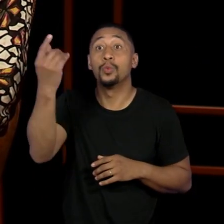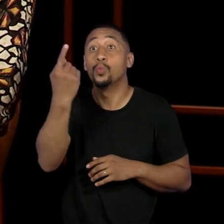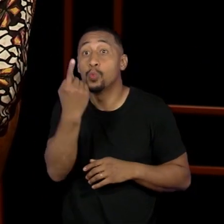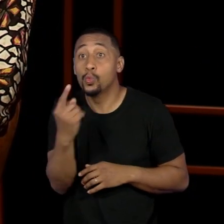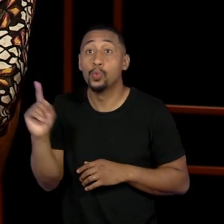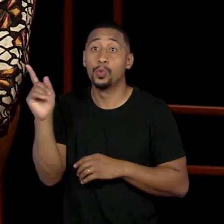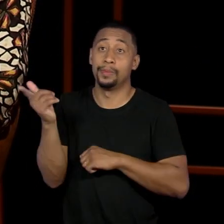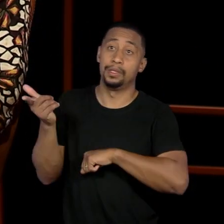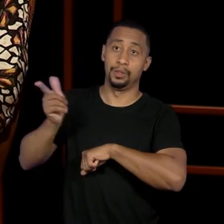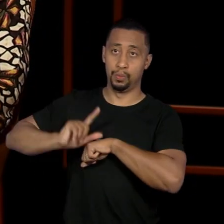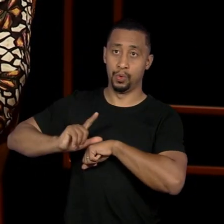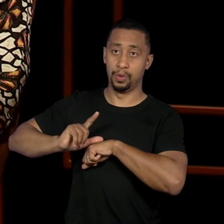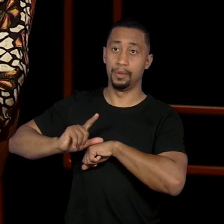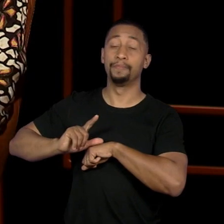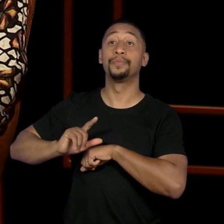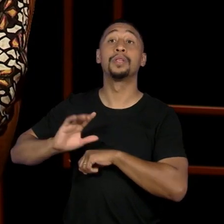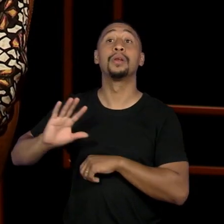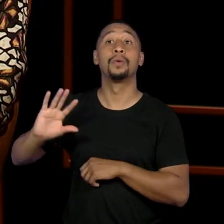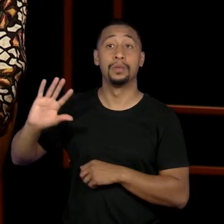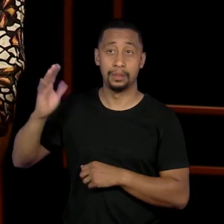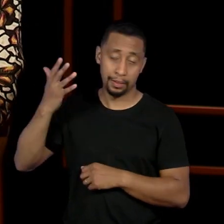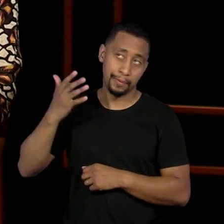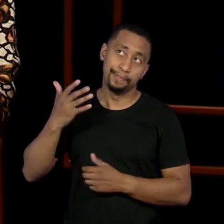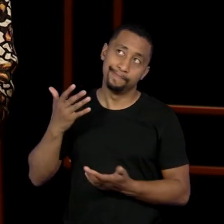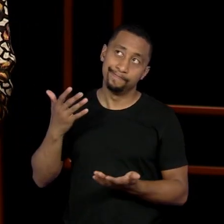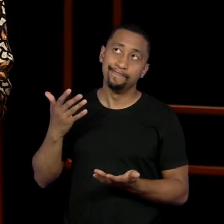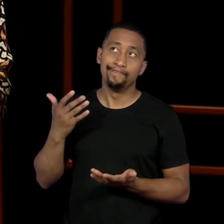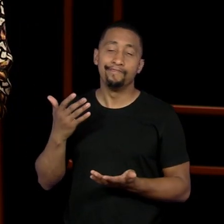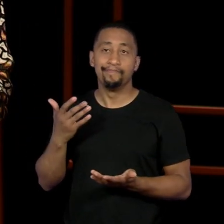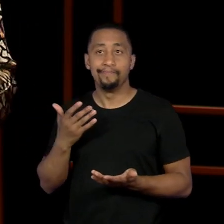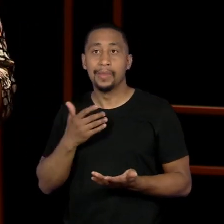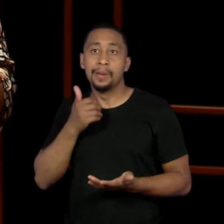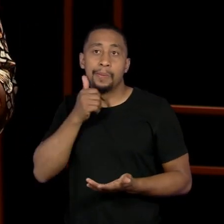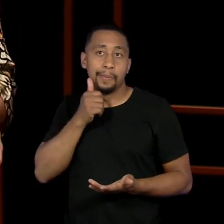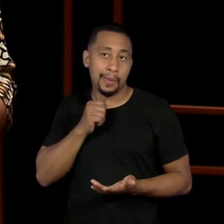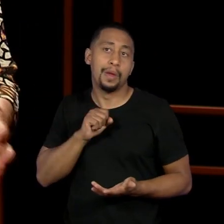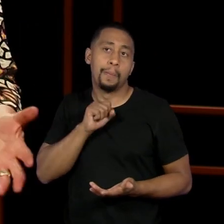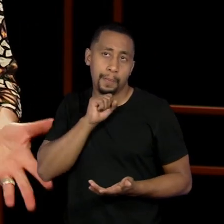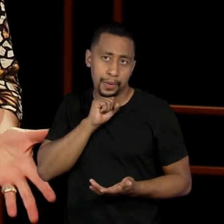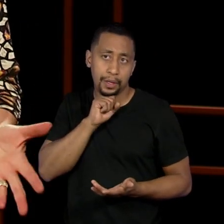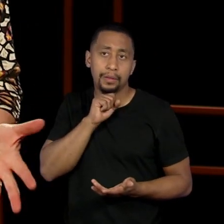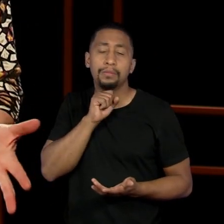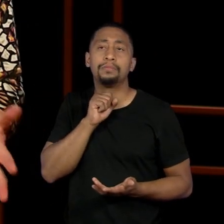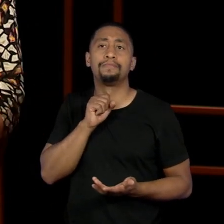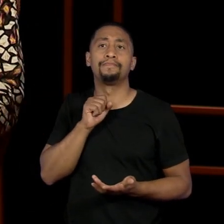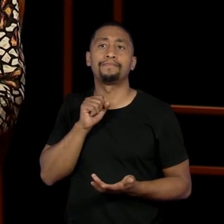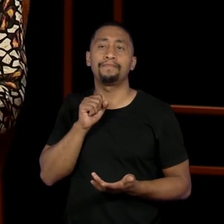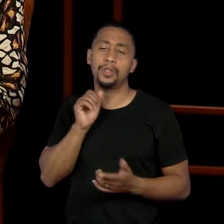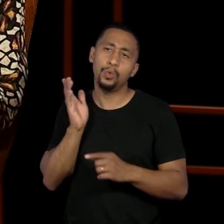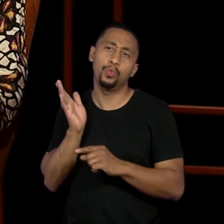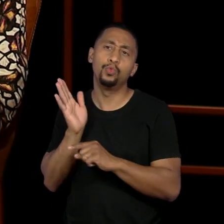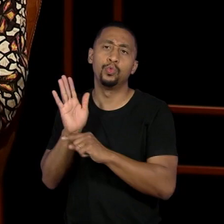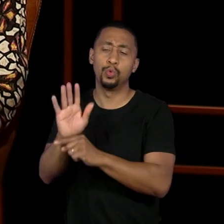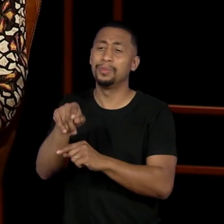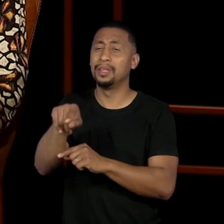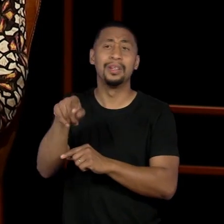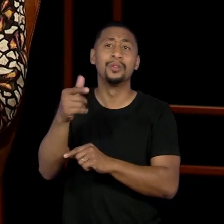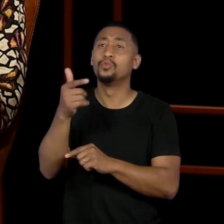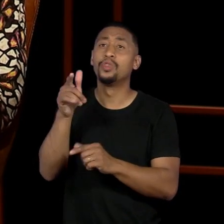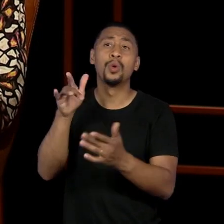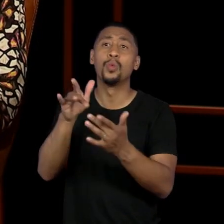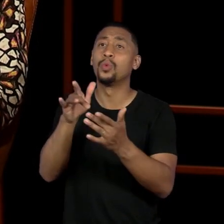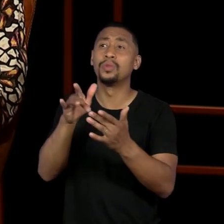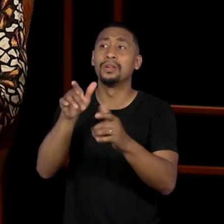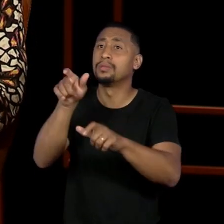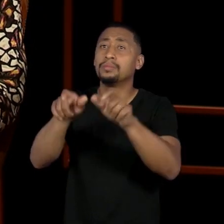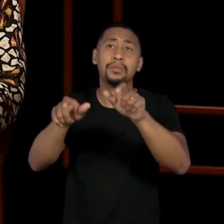minha mãe, ele ficou meio sem contactos, porque as pessoas com quem ele se iria encontrar em Lisboa não estavam, porque